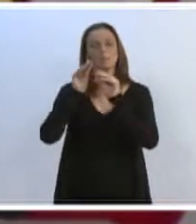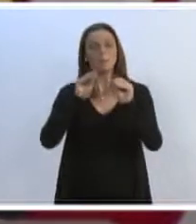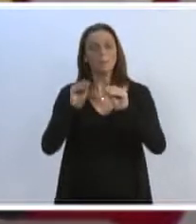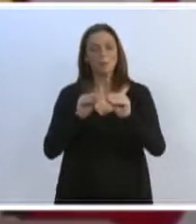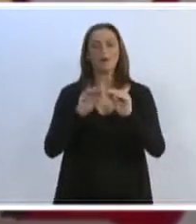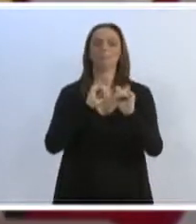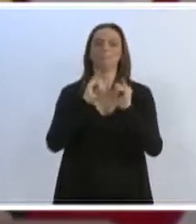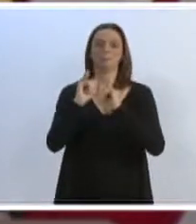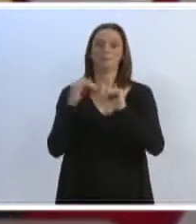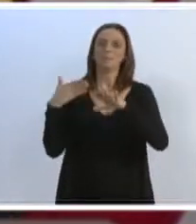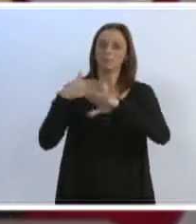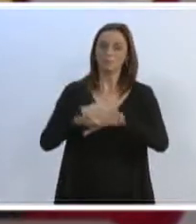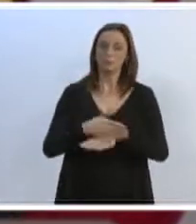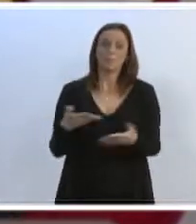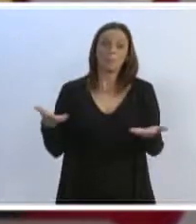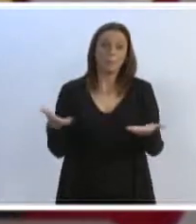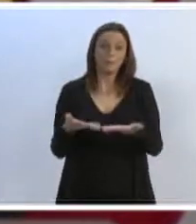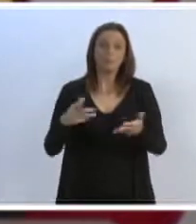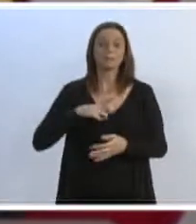da palavra.